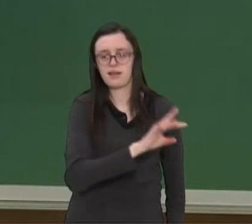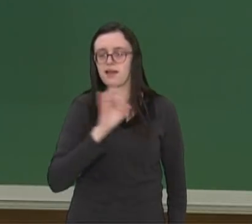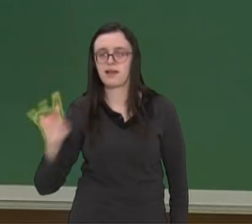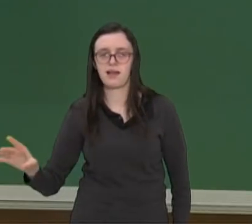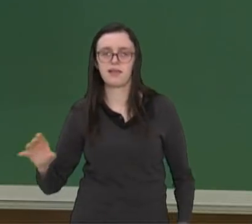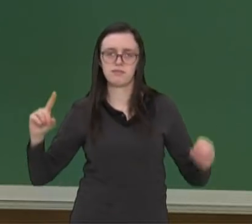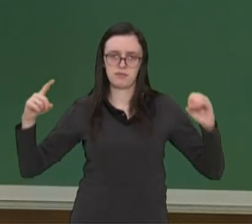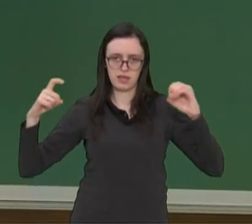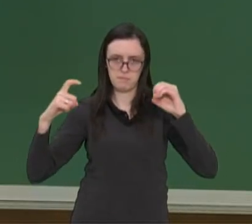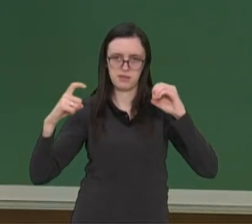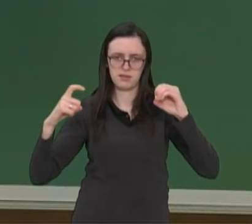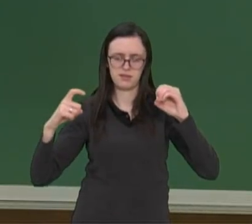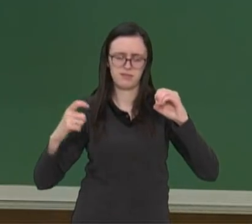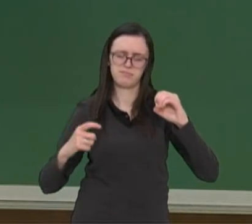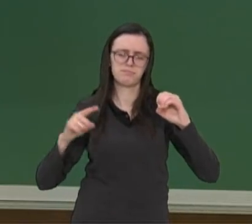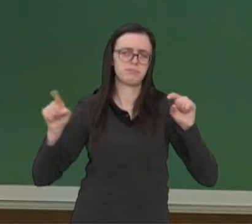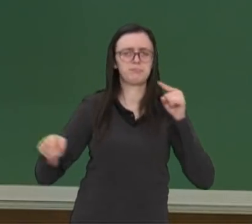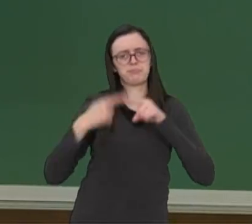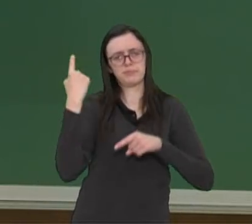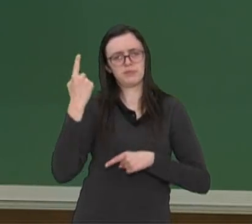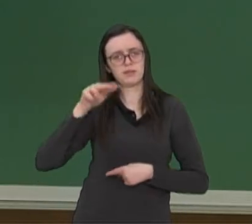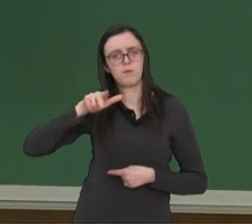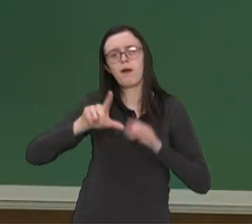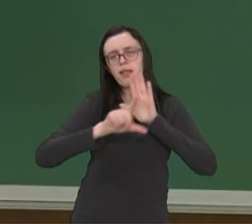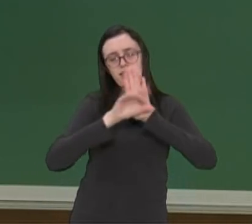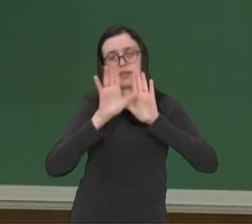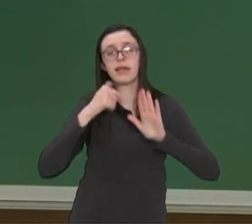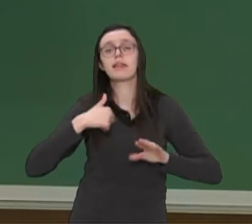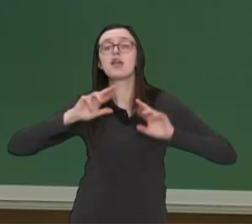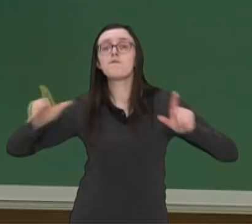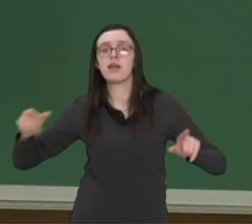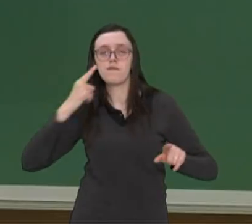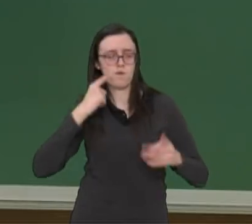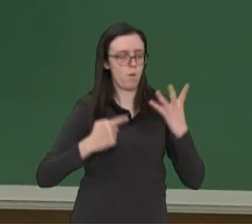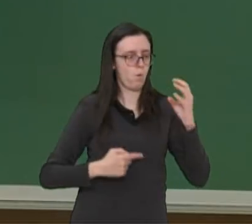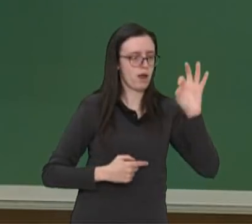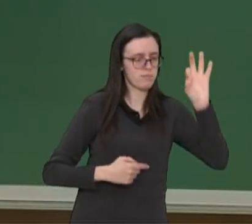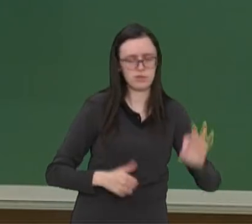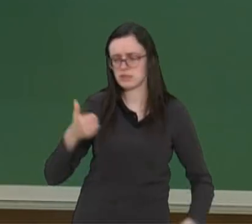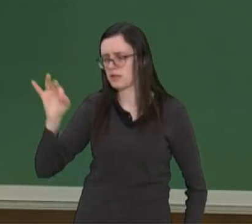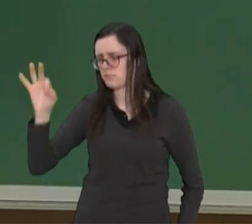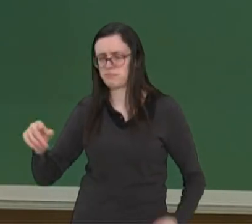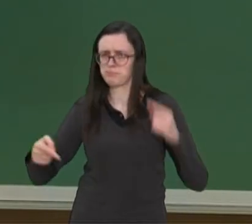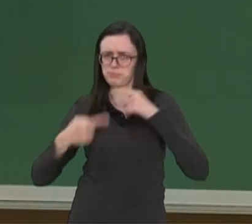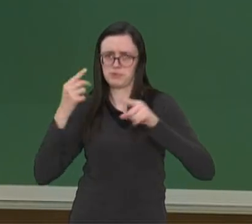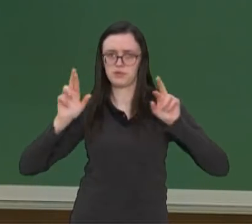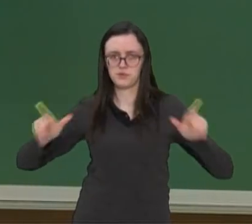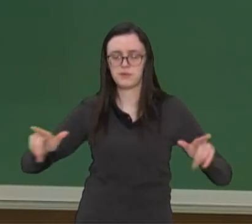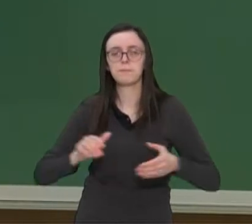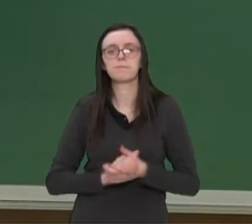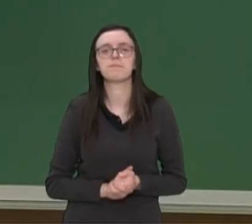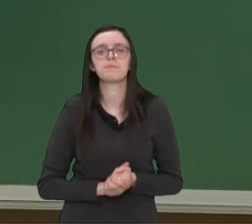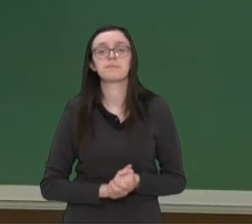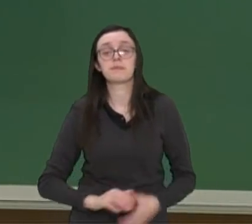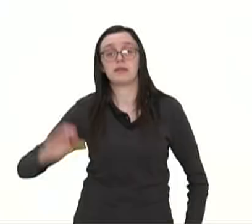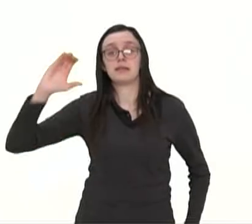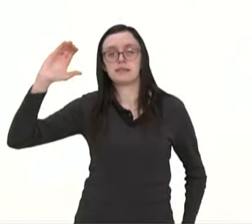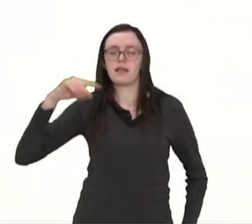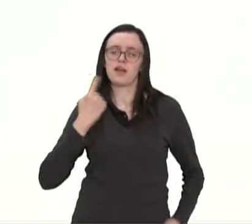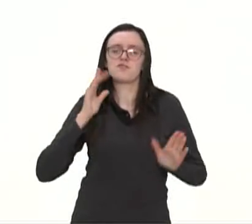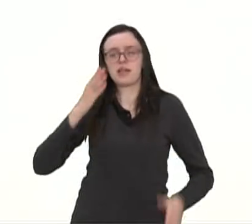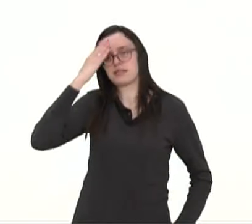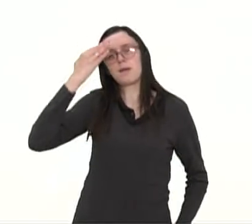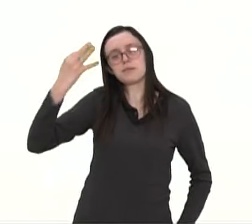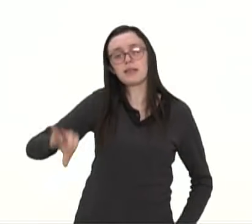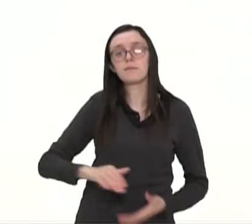anterior. Não está de acordo com a segunda lei de Mendel. Eu tenho proporções diferentes dessa, então não pode ser. Letra C, que é o que a gente sabe que está correto.